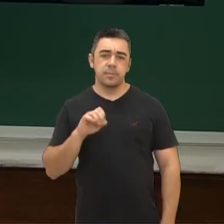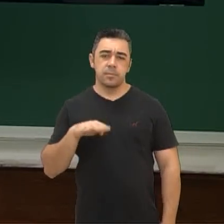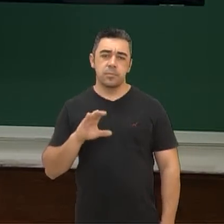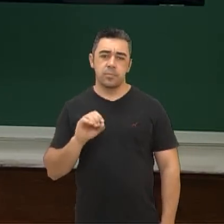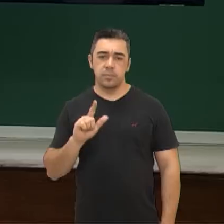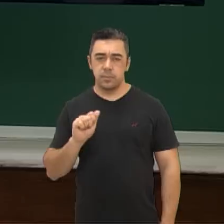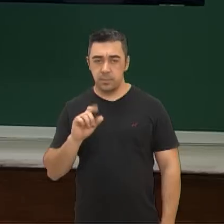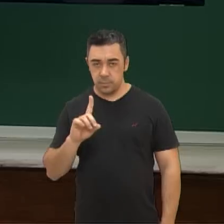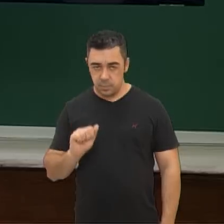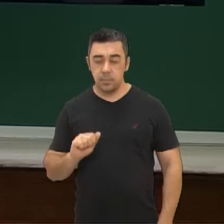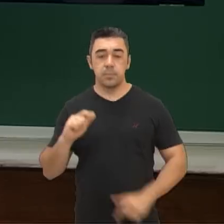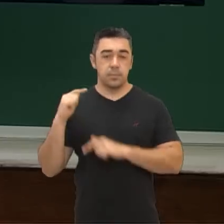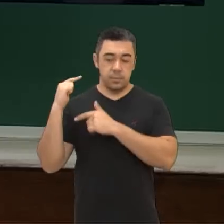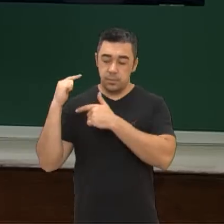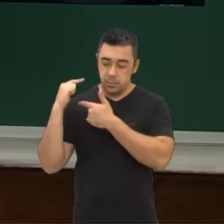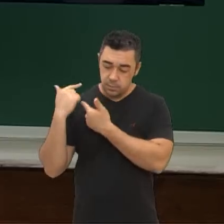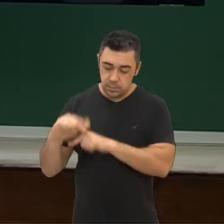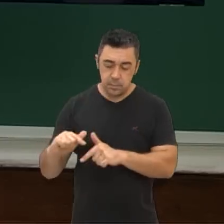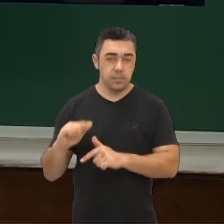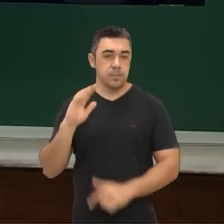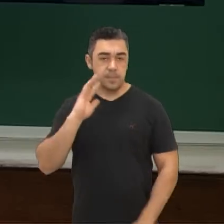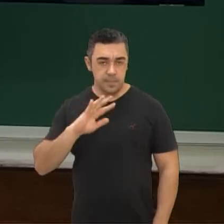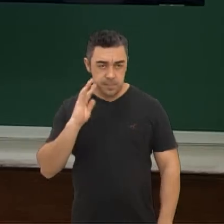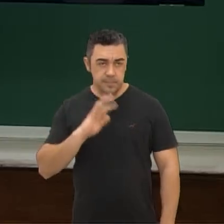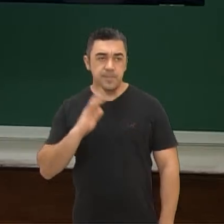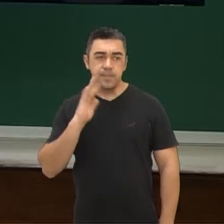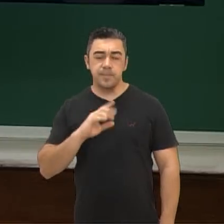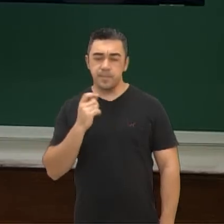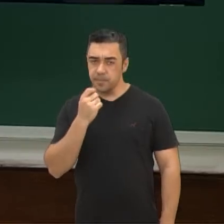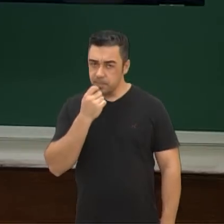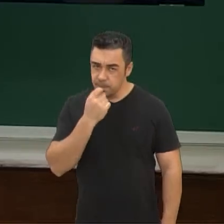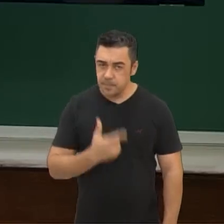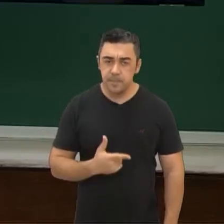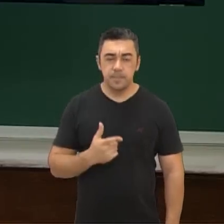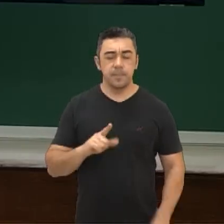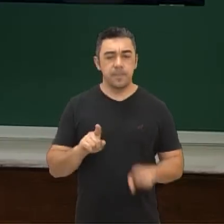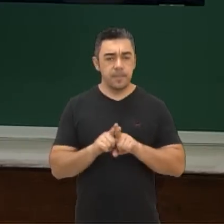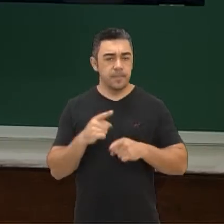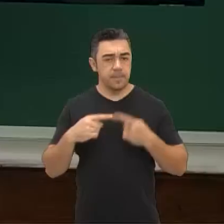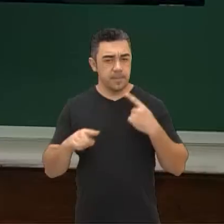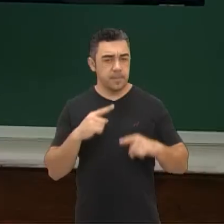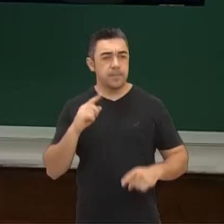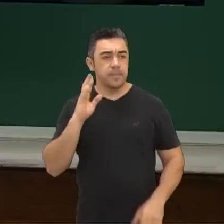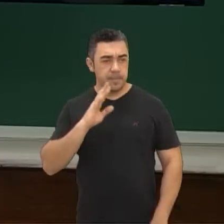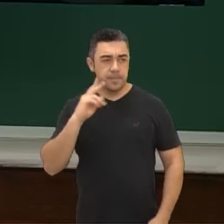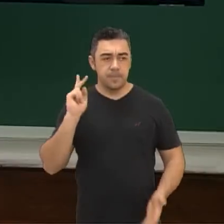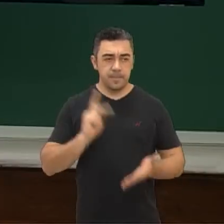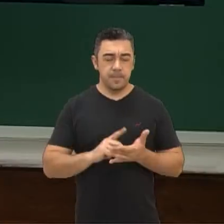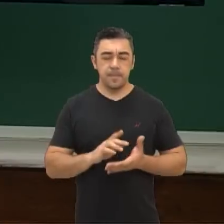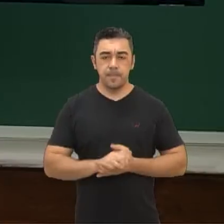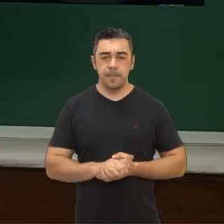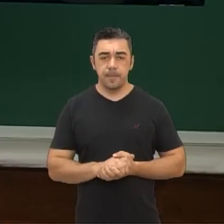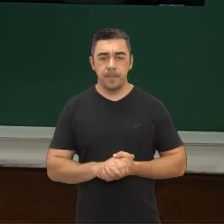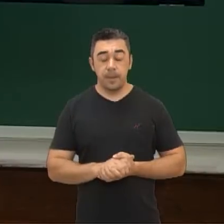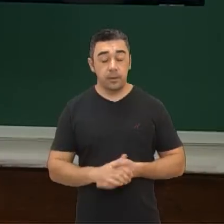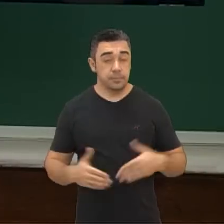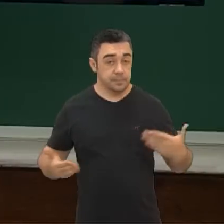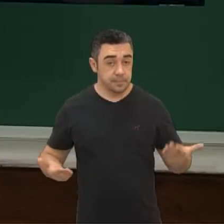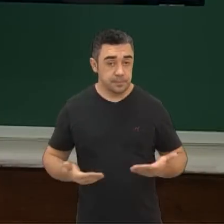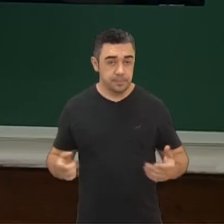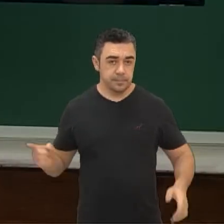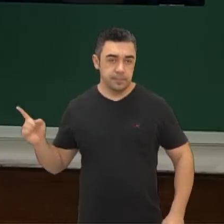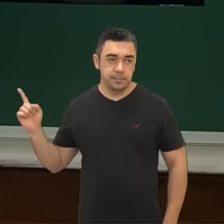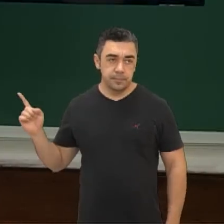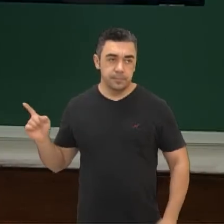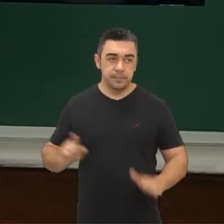vai, até que algum tem assim vamos dizer assim, uma vitória, né? Que o outro participante não consiga mais